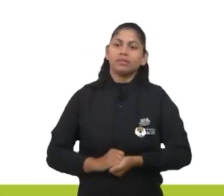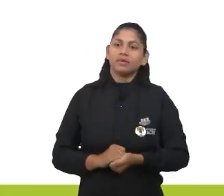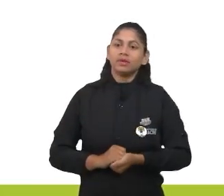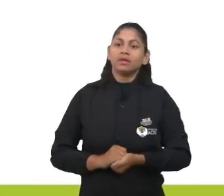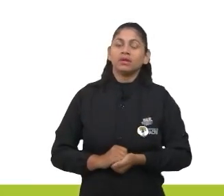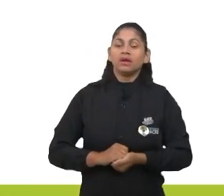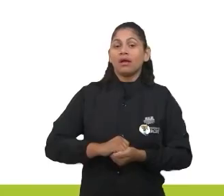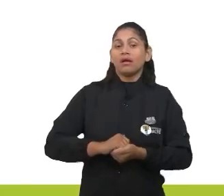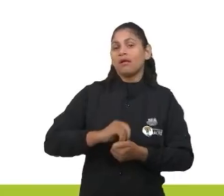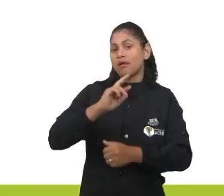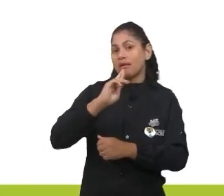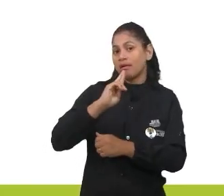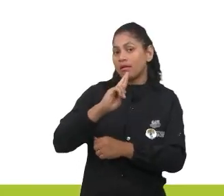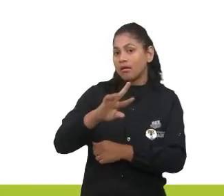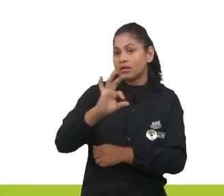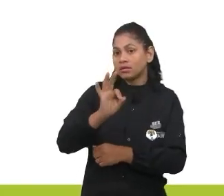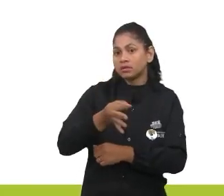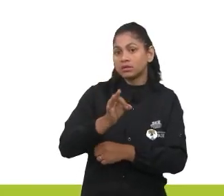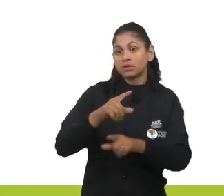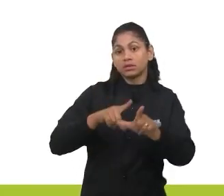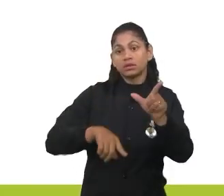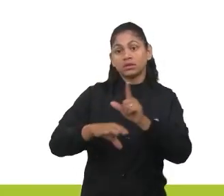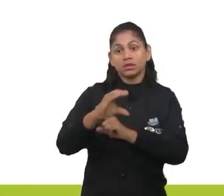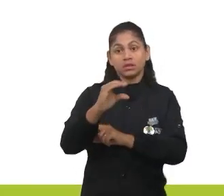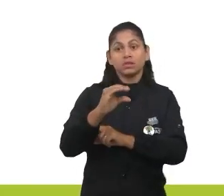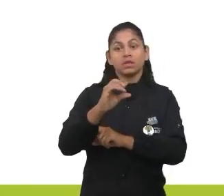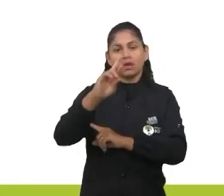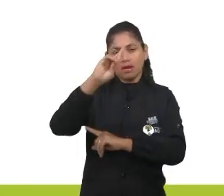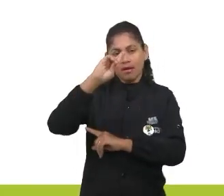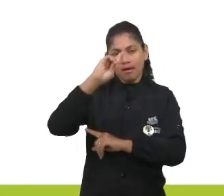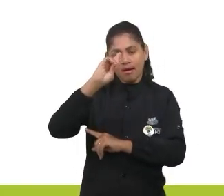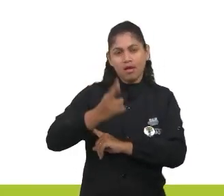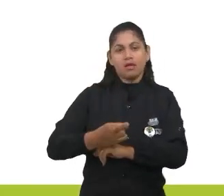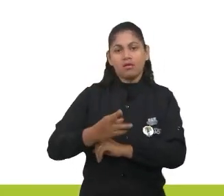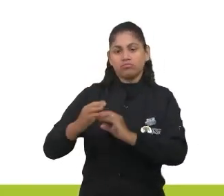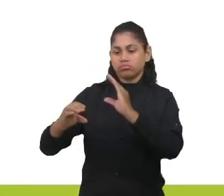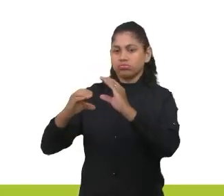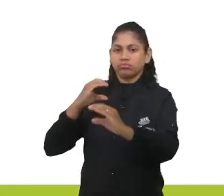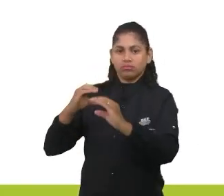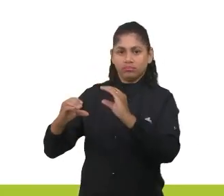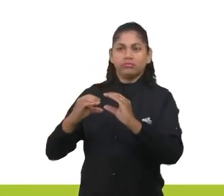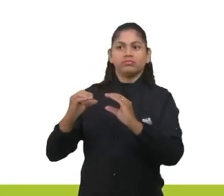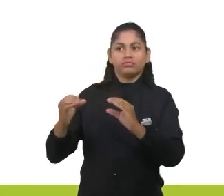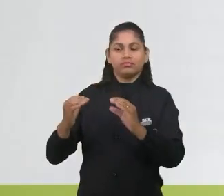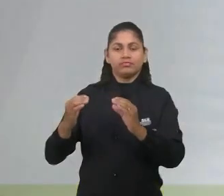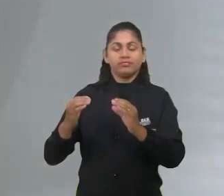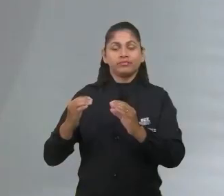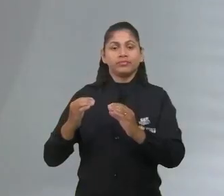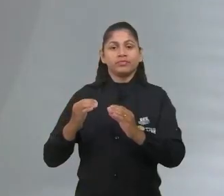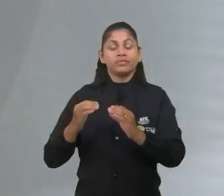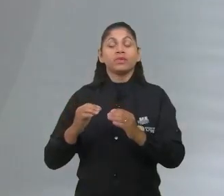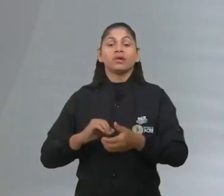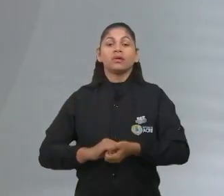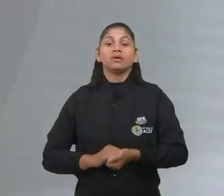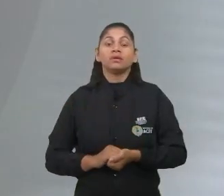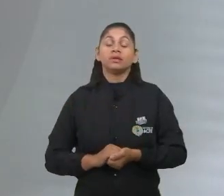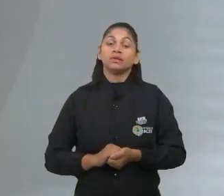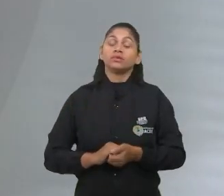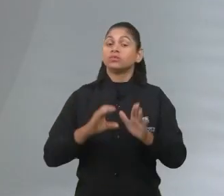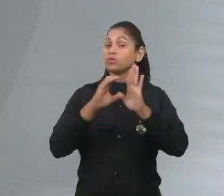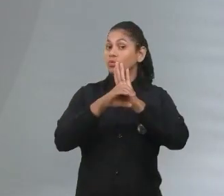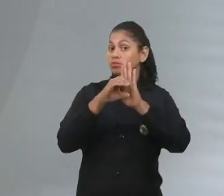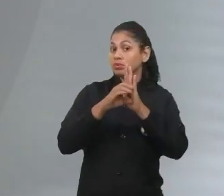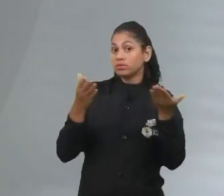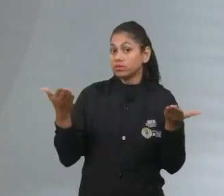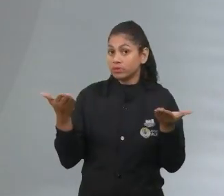Habermas está diretamente relacionada com a razão comunicativa. Então, esse foi o nosso conteúdo de